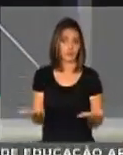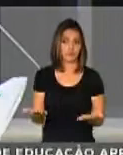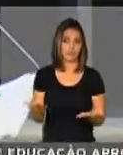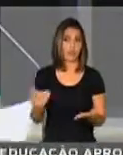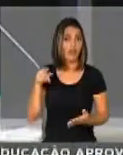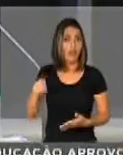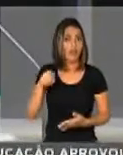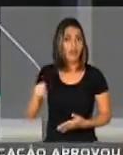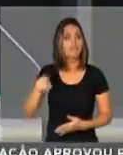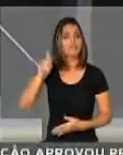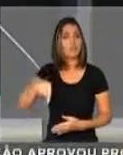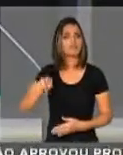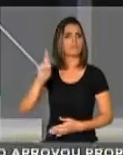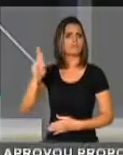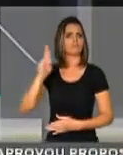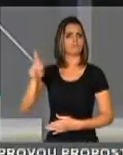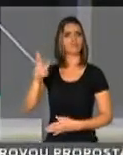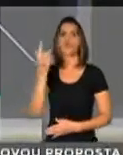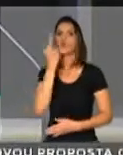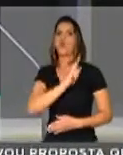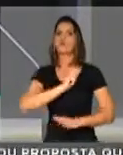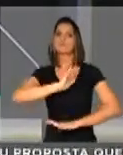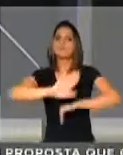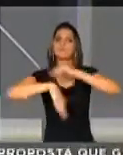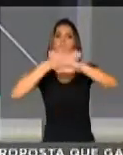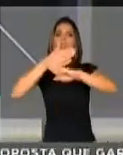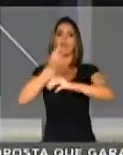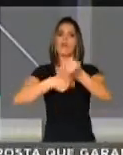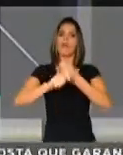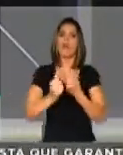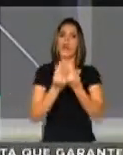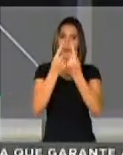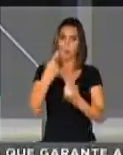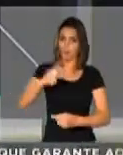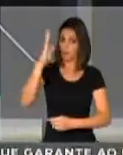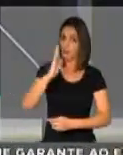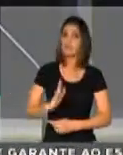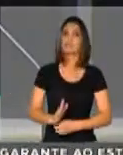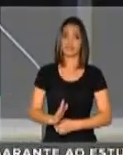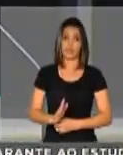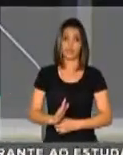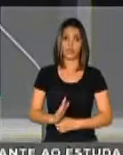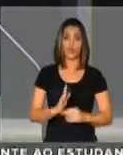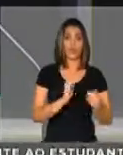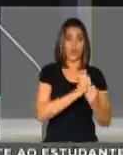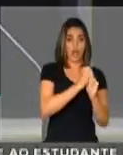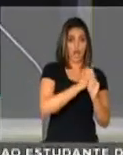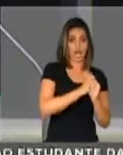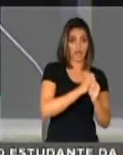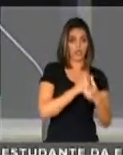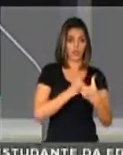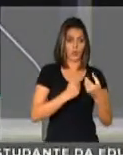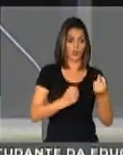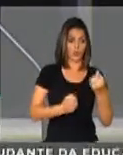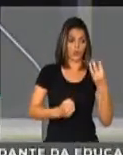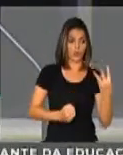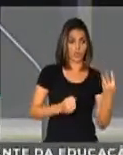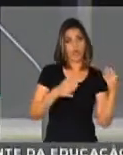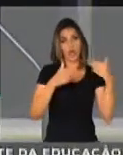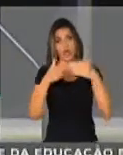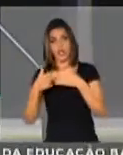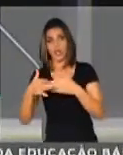a grande responsável pelo crescimento econômico no Brasil entre os anos de 2003